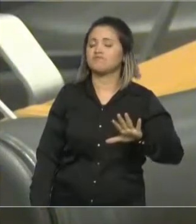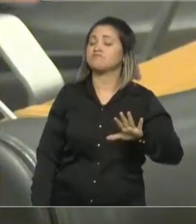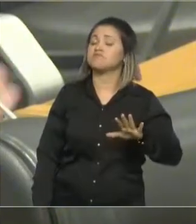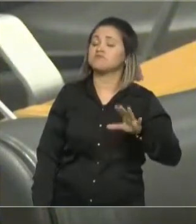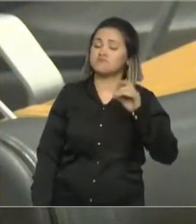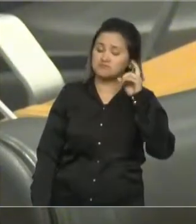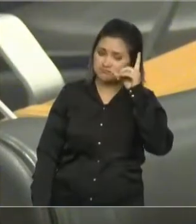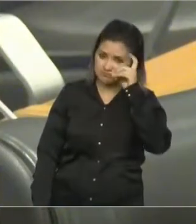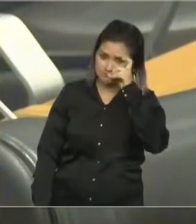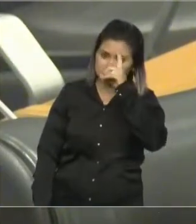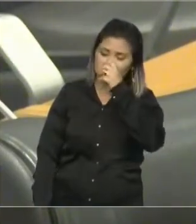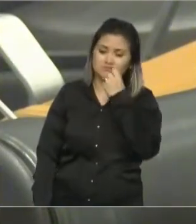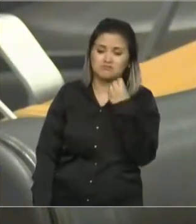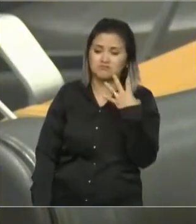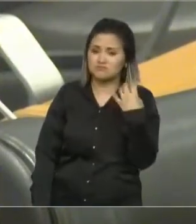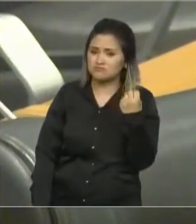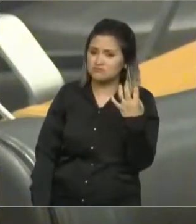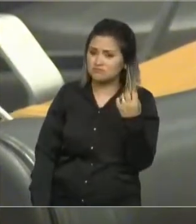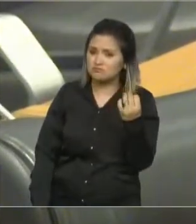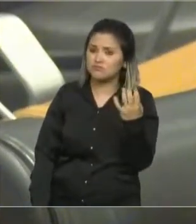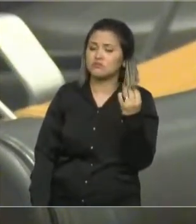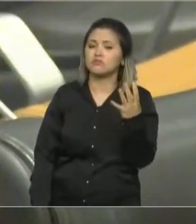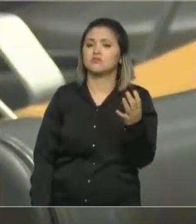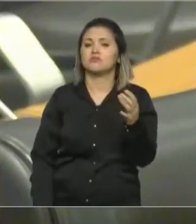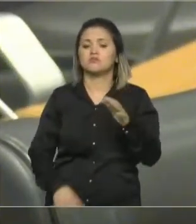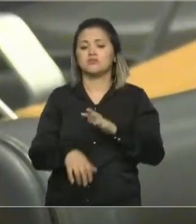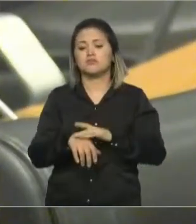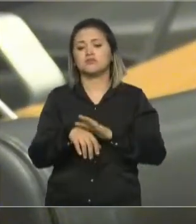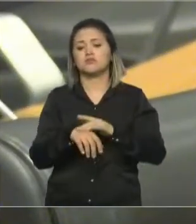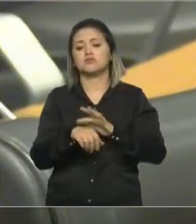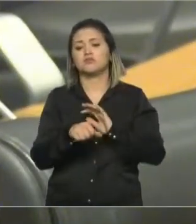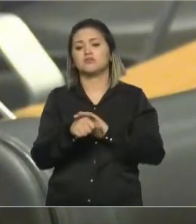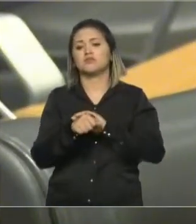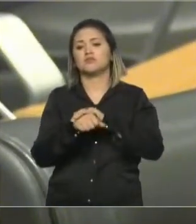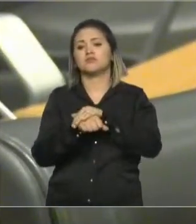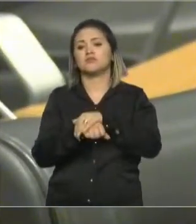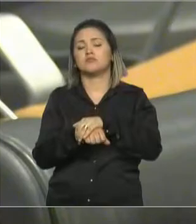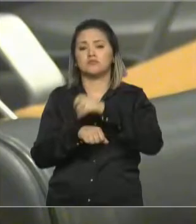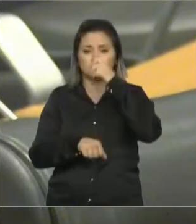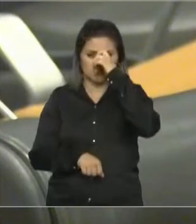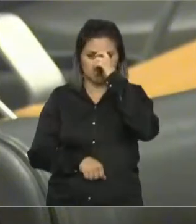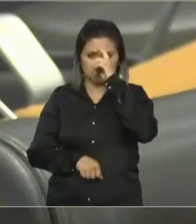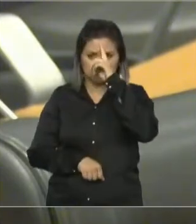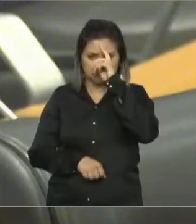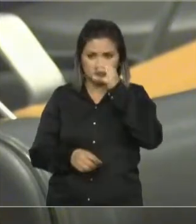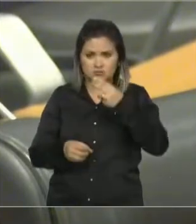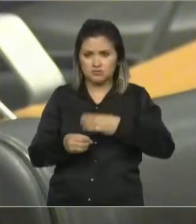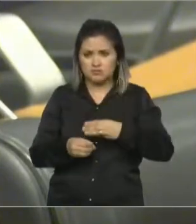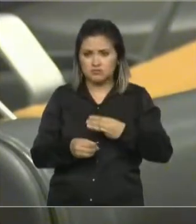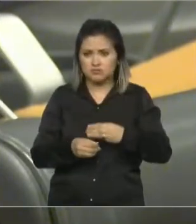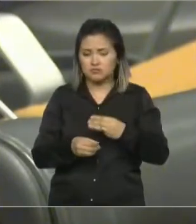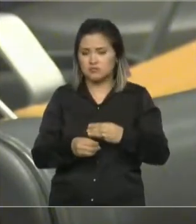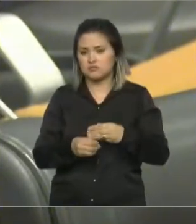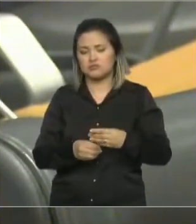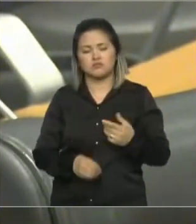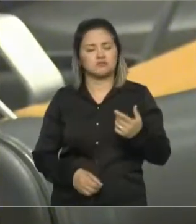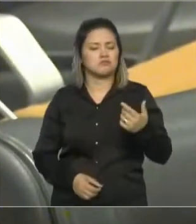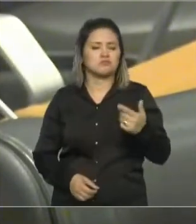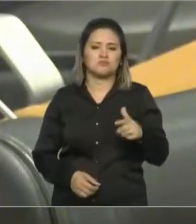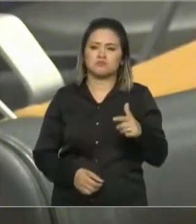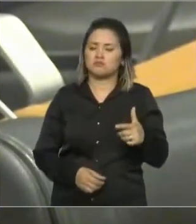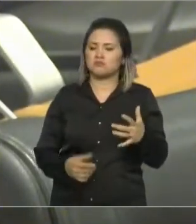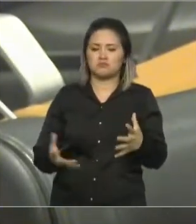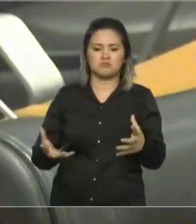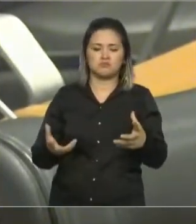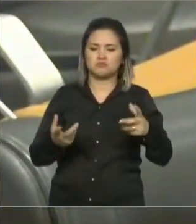exemplo, à noite, adoecia, e os hospitais municipais e da toda aquela região não tinham capacidade de resolver o problema,